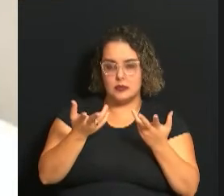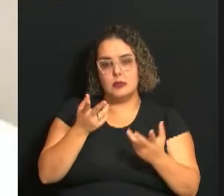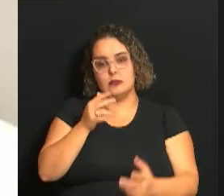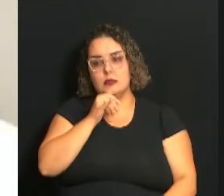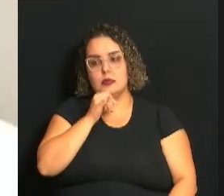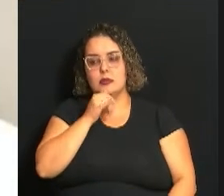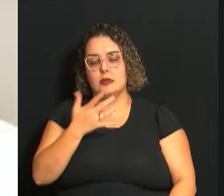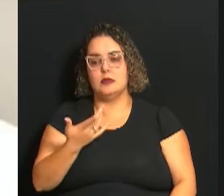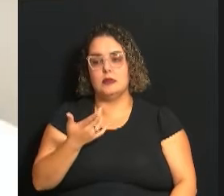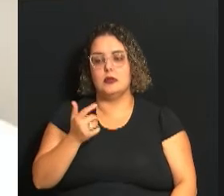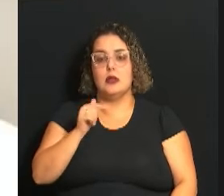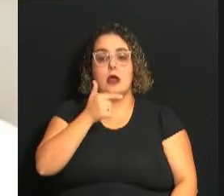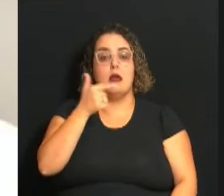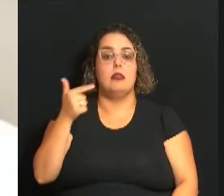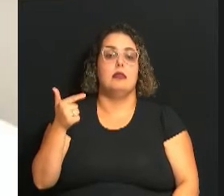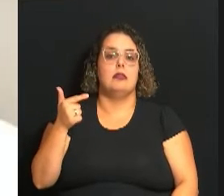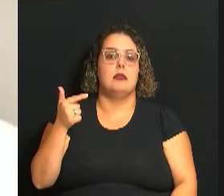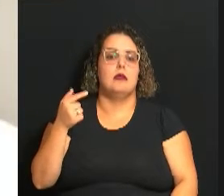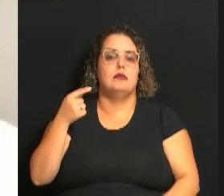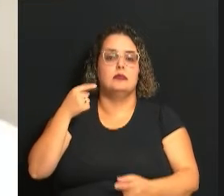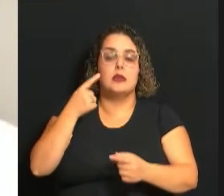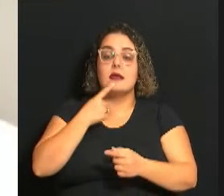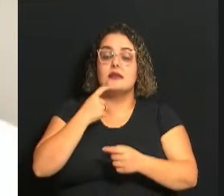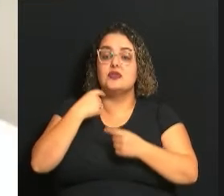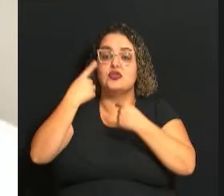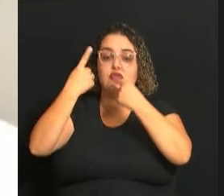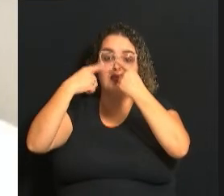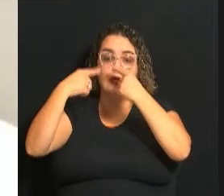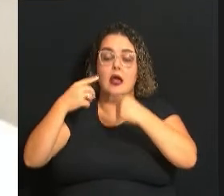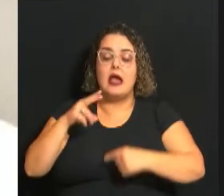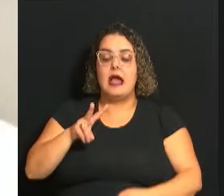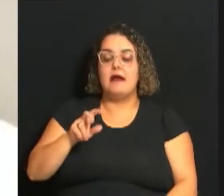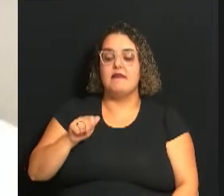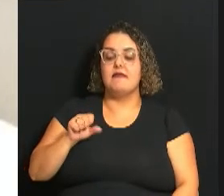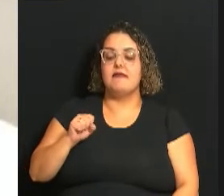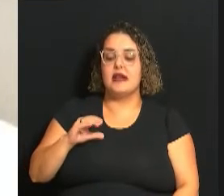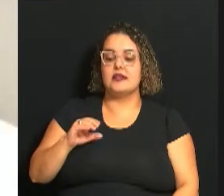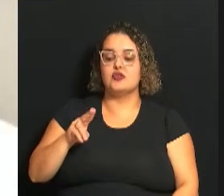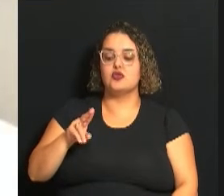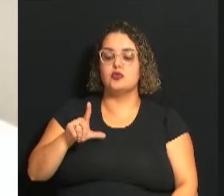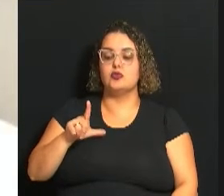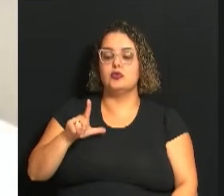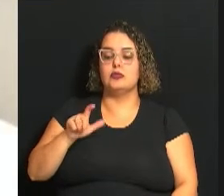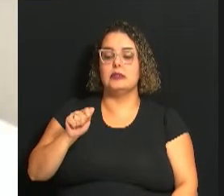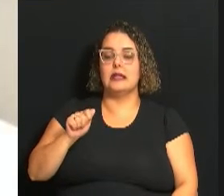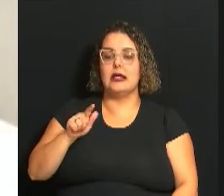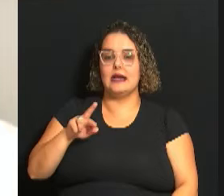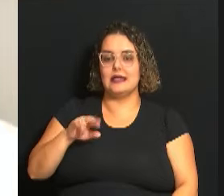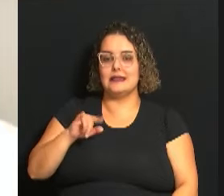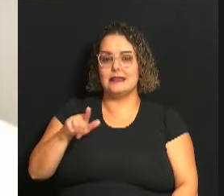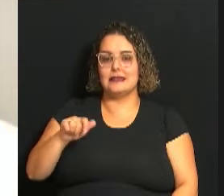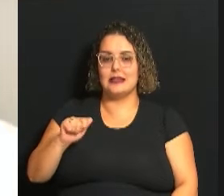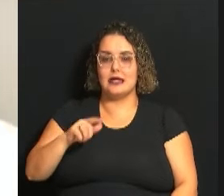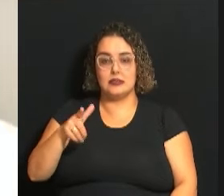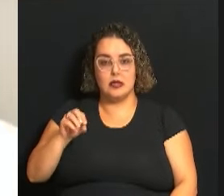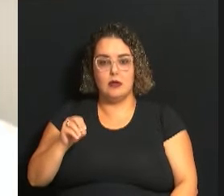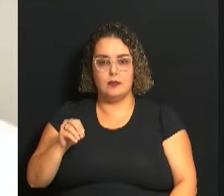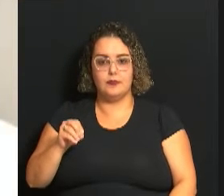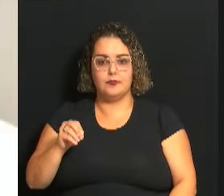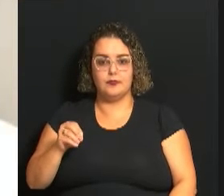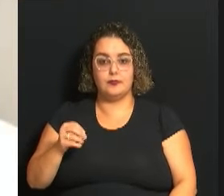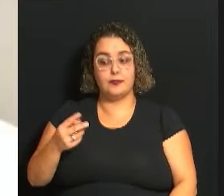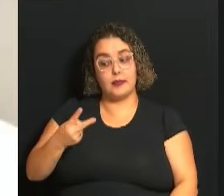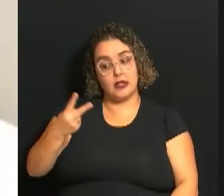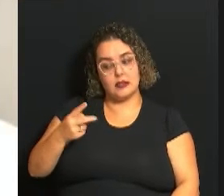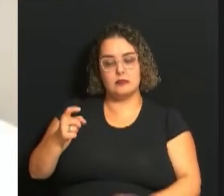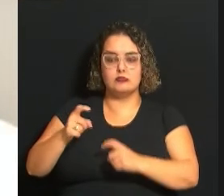têm vascularização, porque o tumor precisa de vascularização para se nutrir e crescer. Então, segundo o meu oncologista,